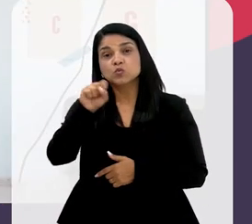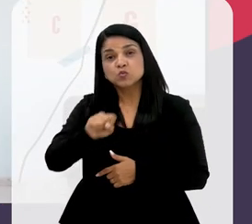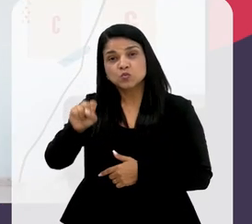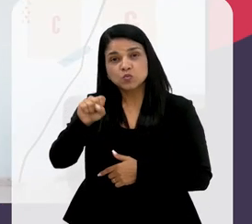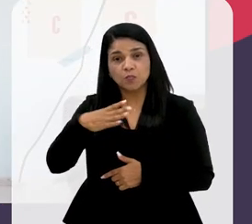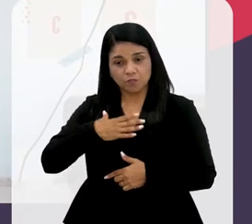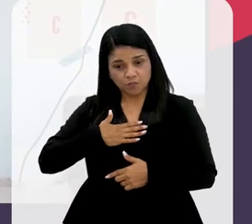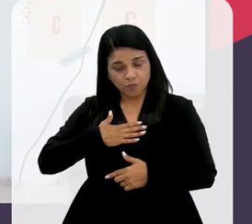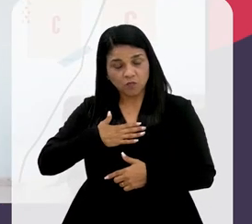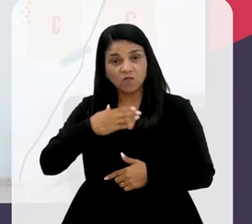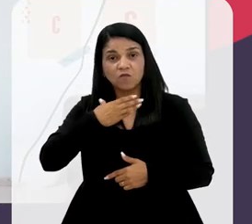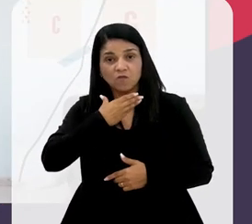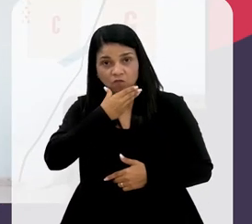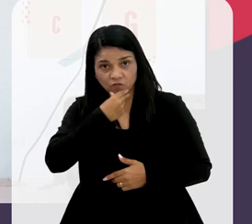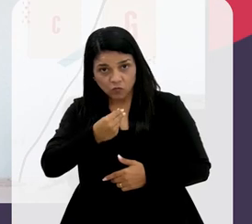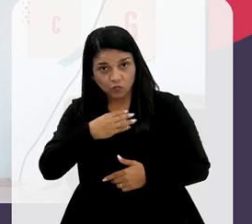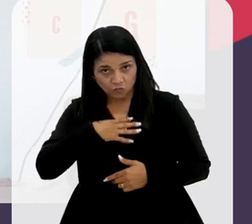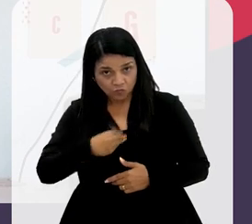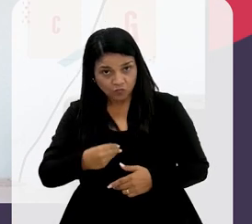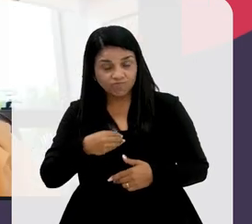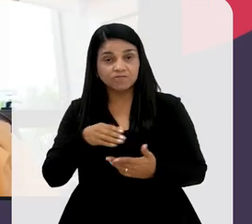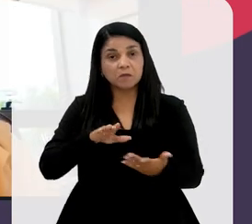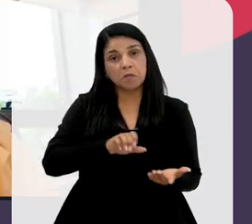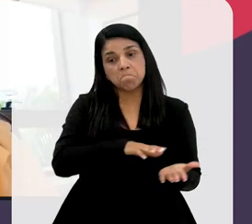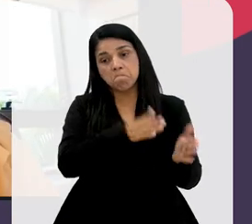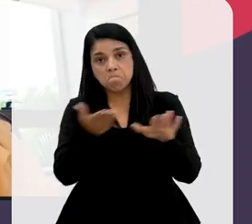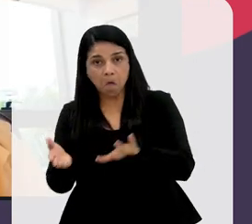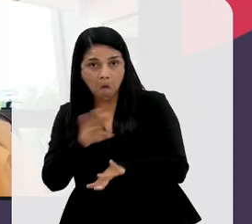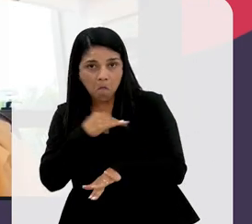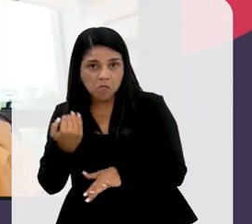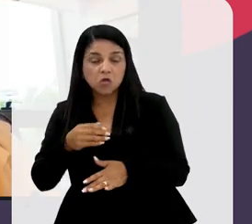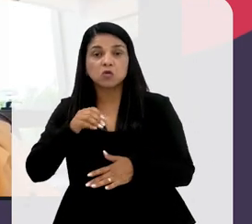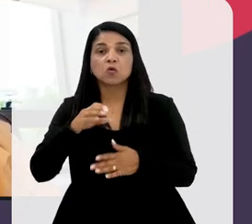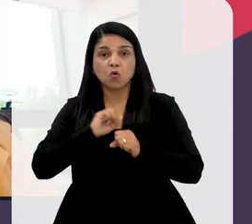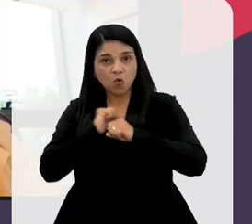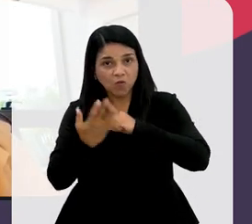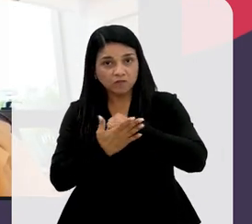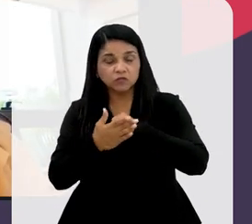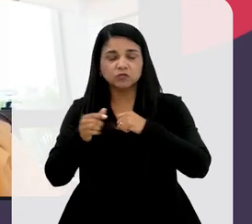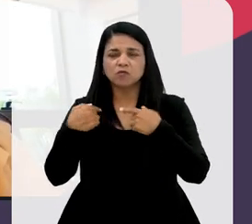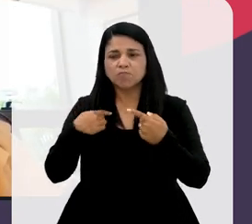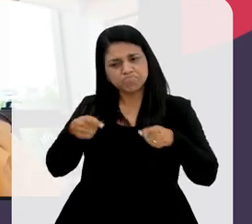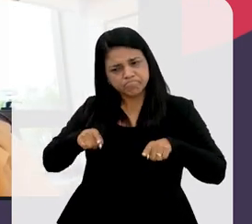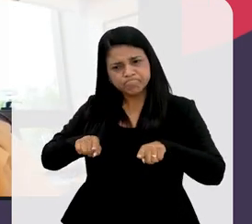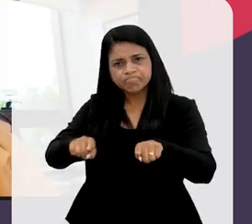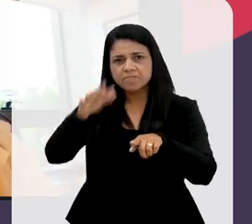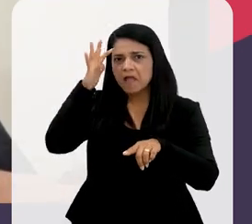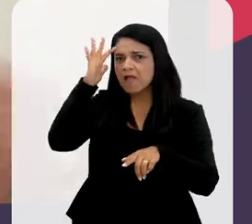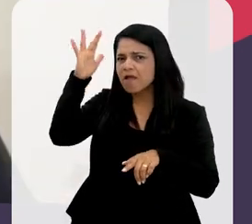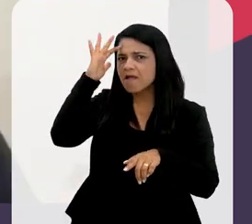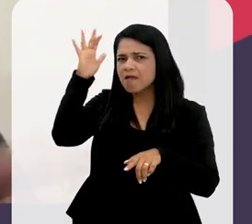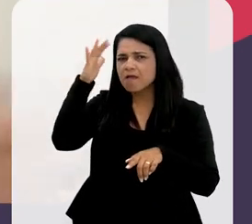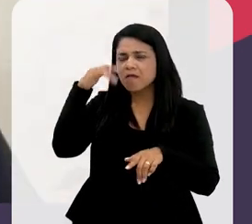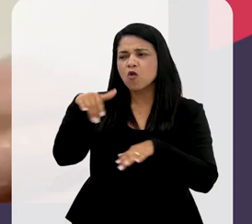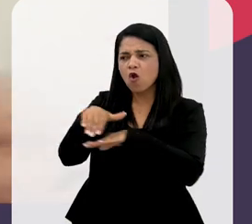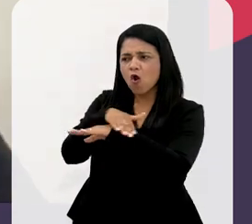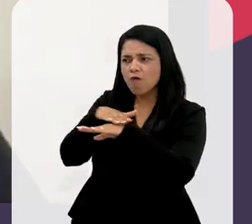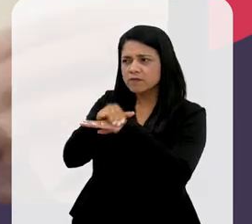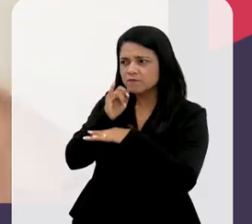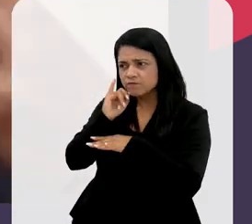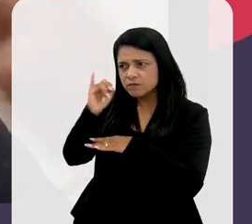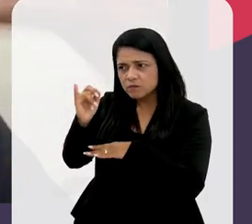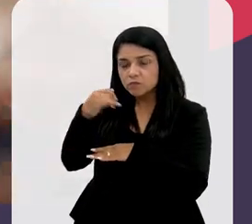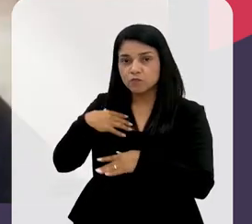o sogro do meu filho faleceu de Covid, e isso tinha alguma coisa com esse meu mundo paralelo. Então, quando